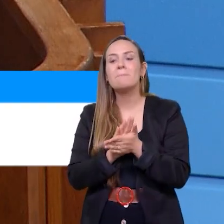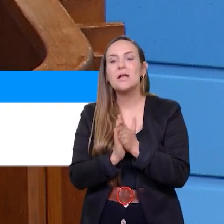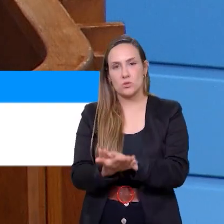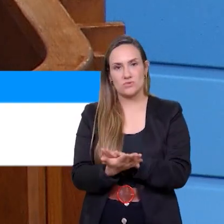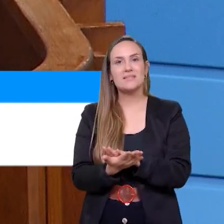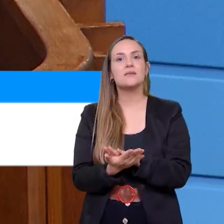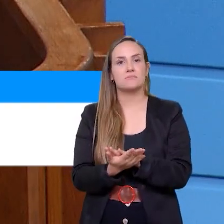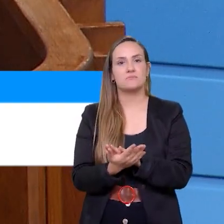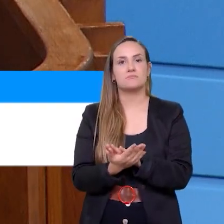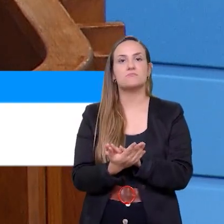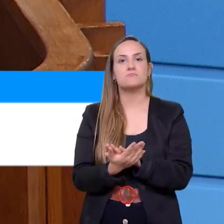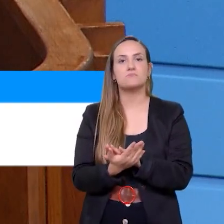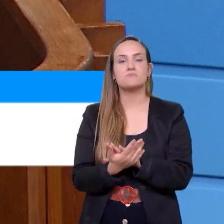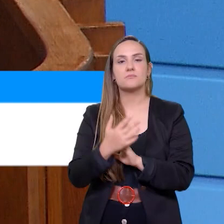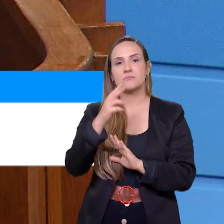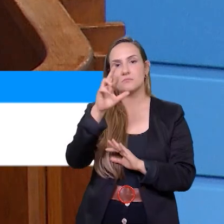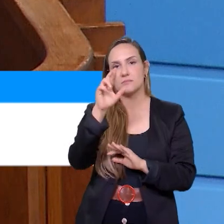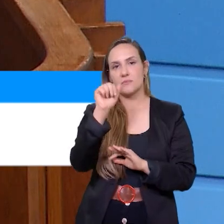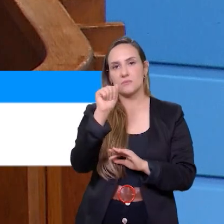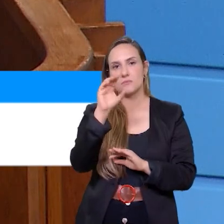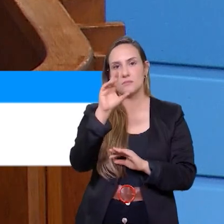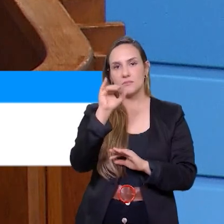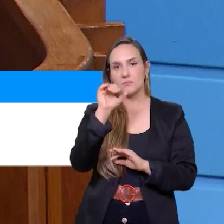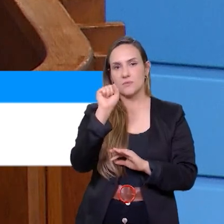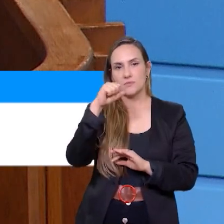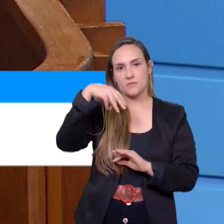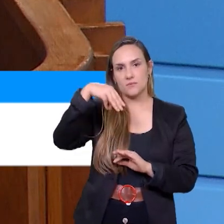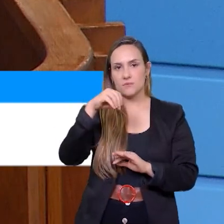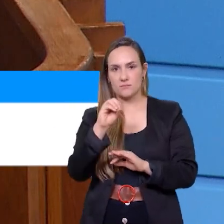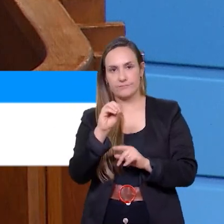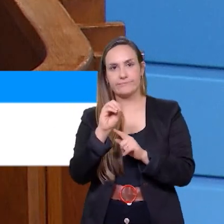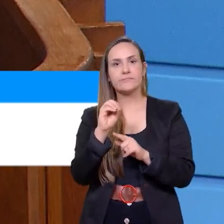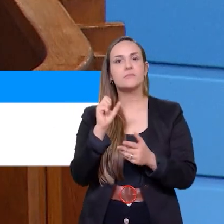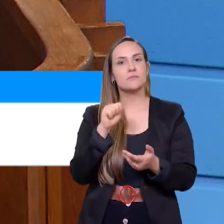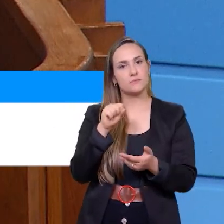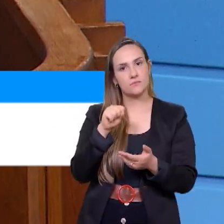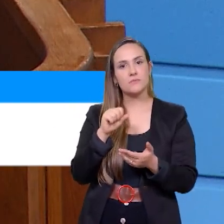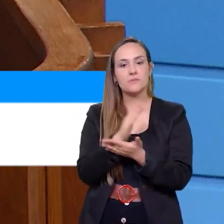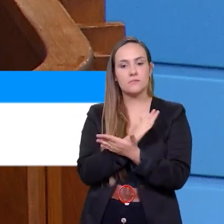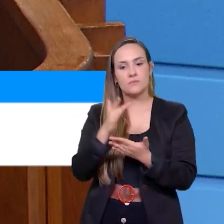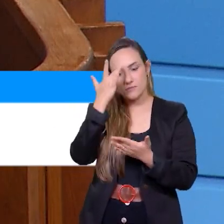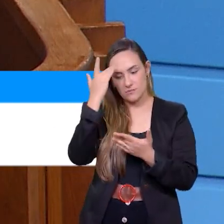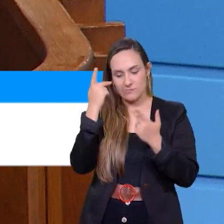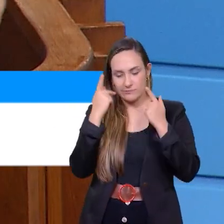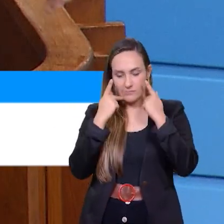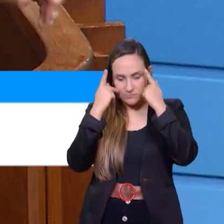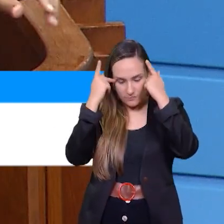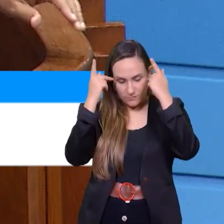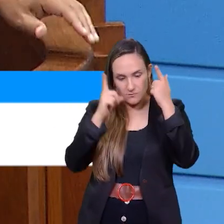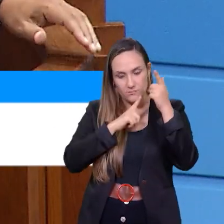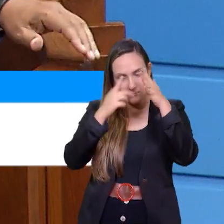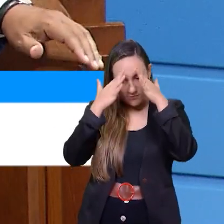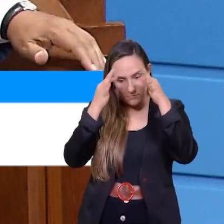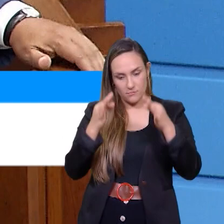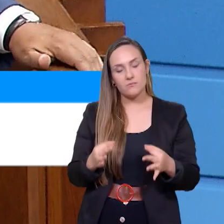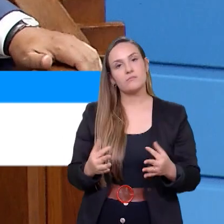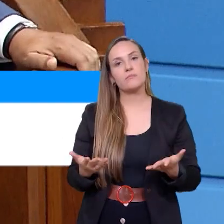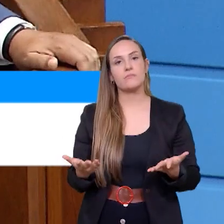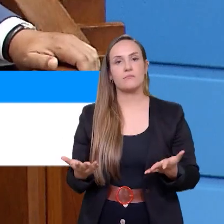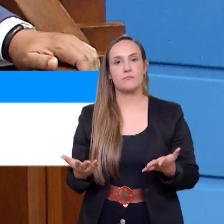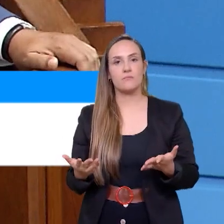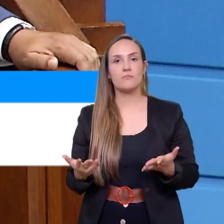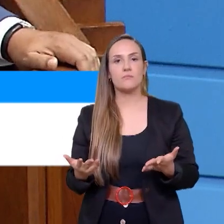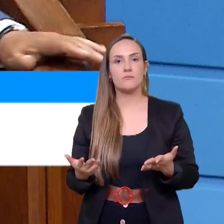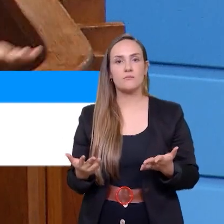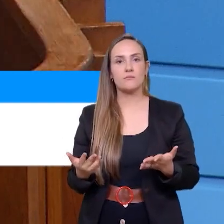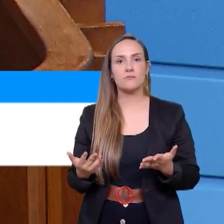do racismo, do preconceito, que envergonha aquelas pessoas que têm um mínimo de